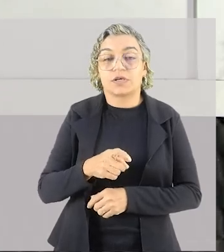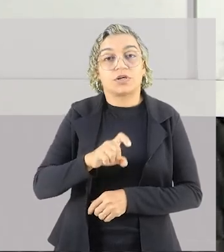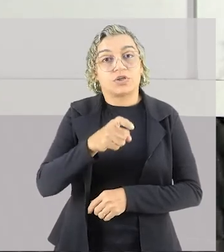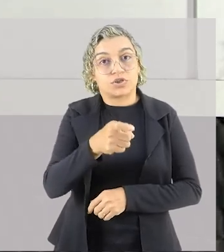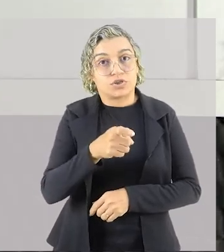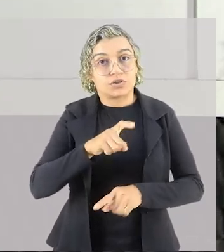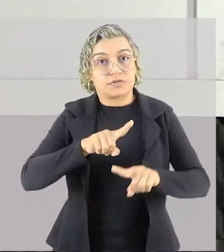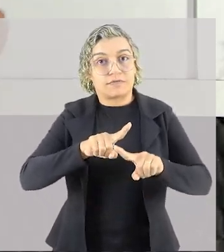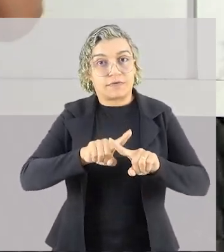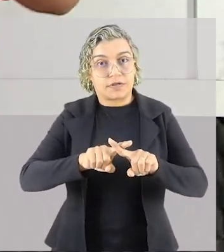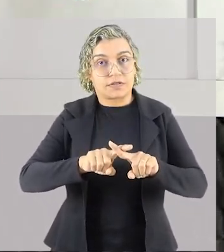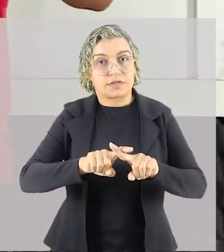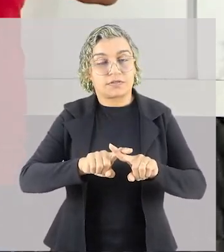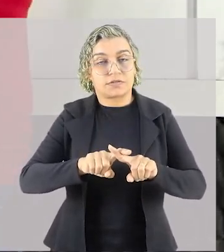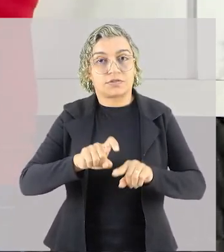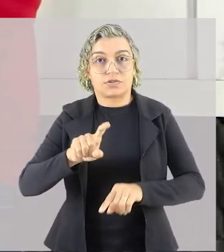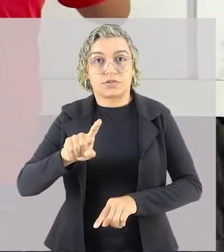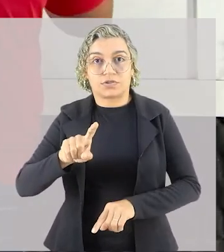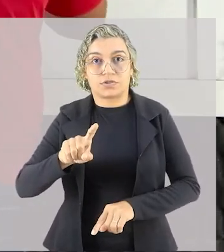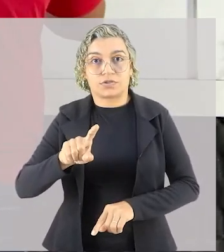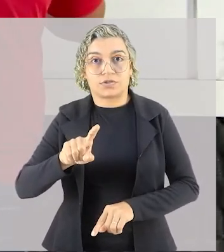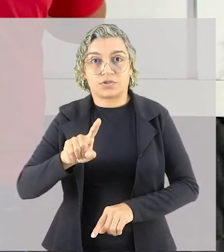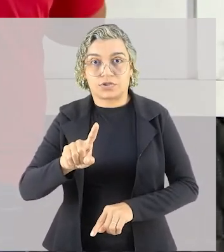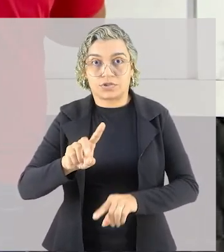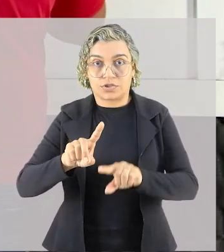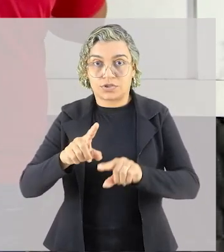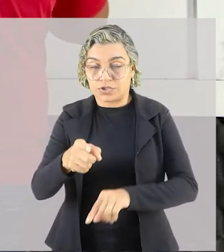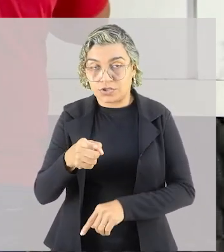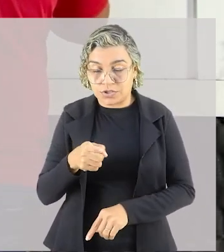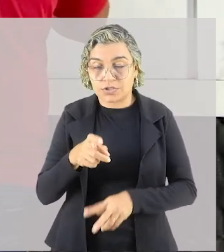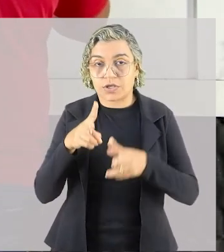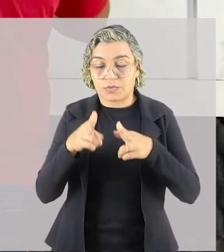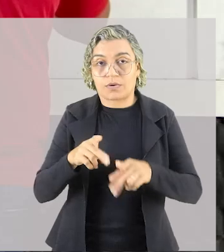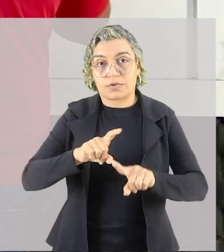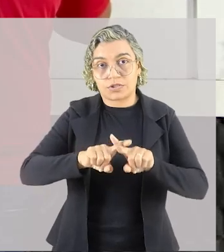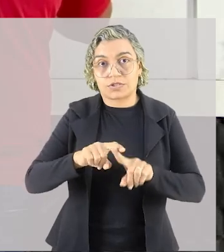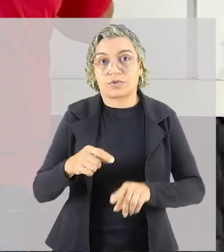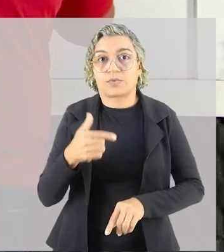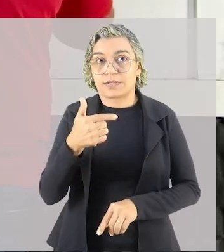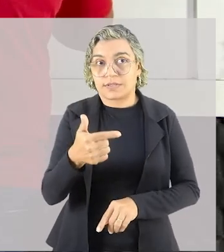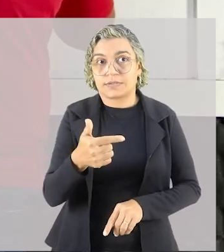X ao quadrado, né? Então, X vezes X é X ao quadrado,